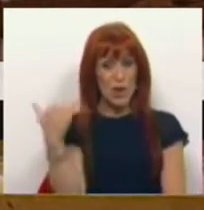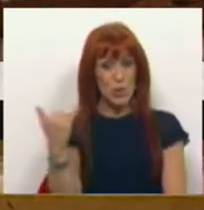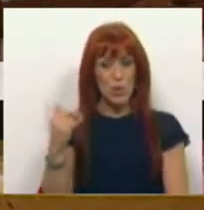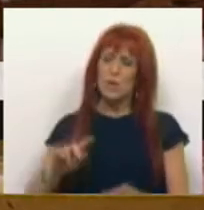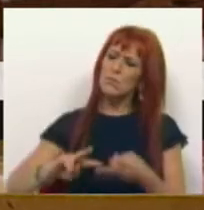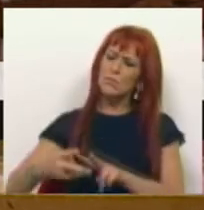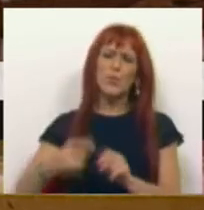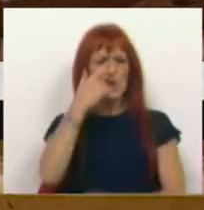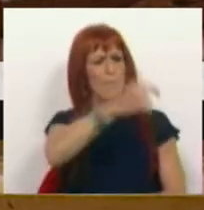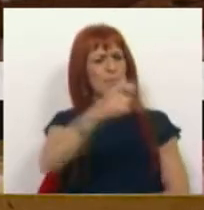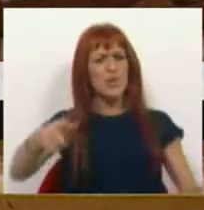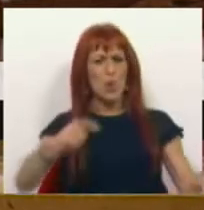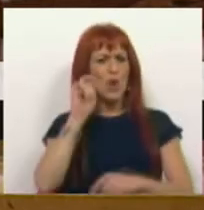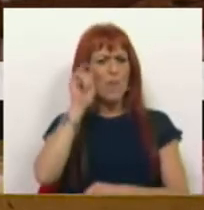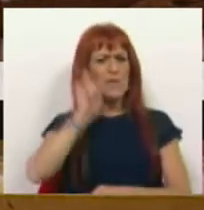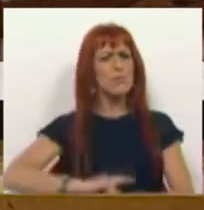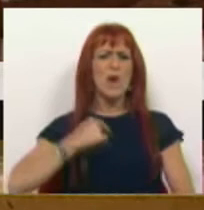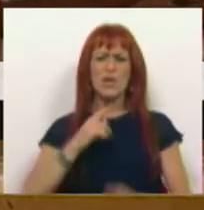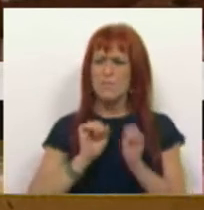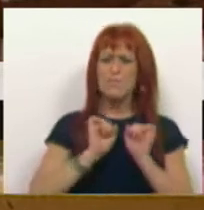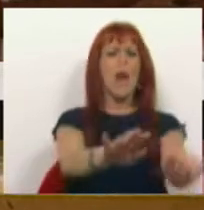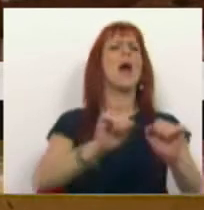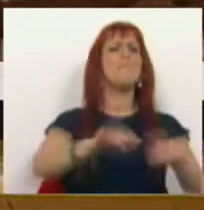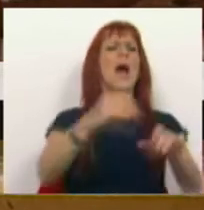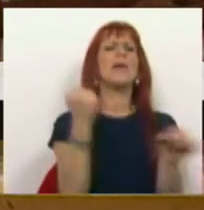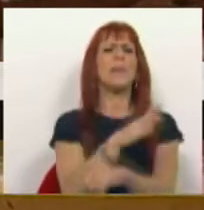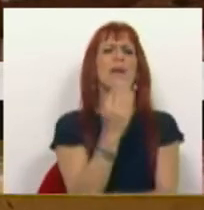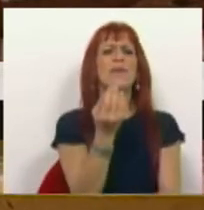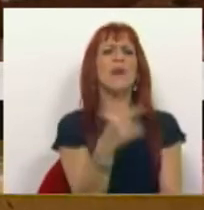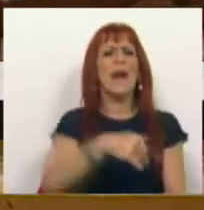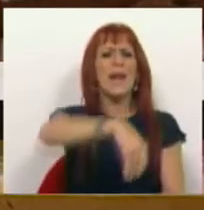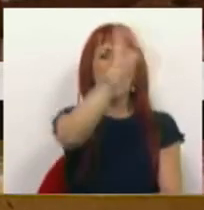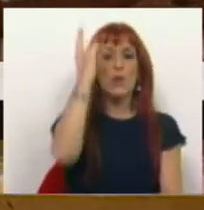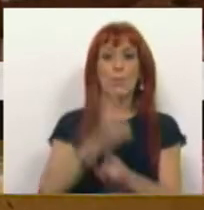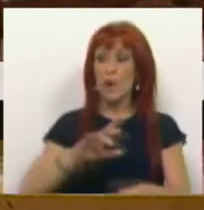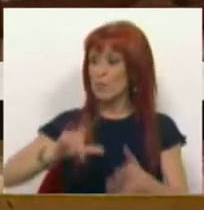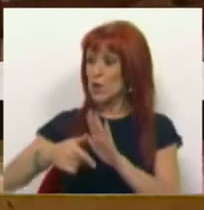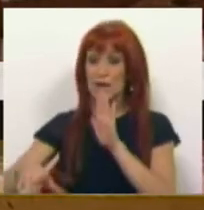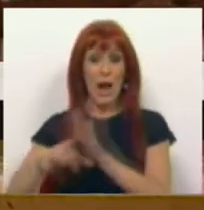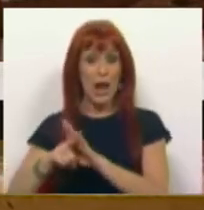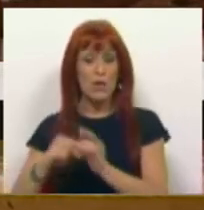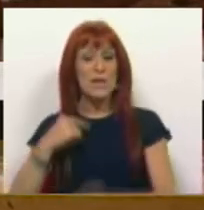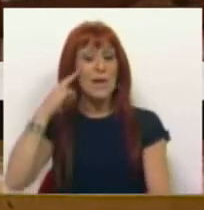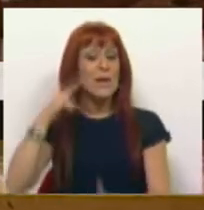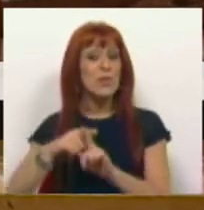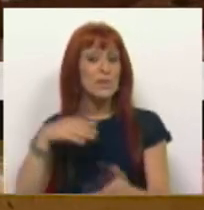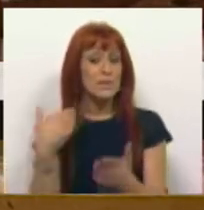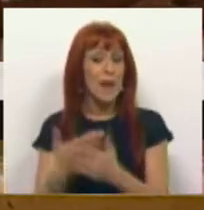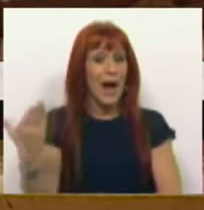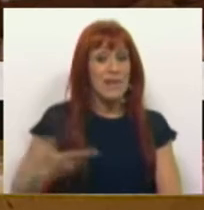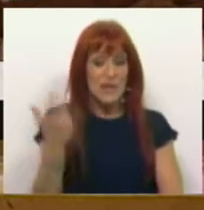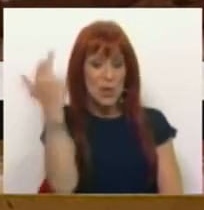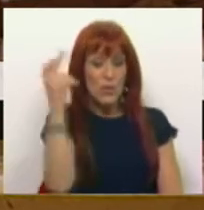para reparar os trabalhadores e as trabalhadoras que foram empurrados para o trabalho infantil por via de um projeto de lei que visa consagrar o